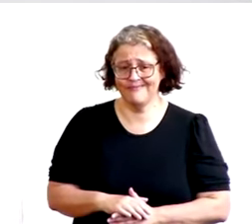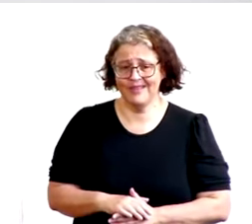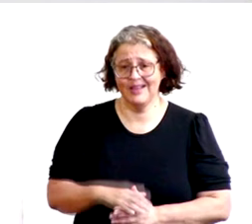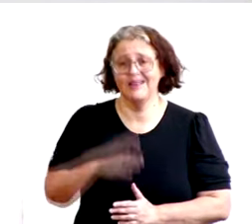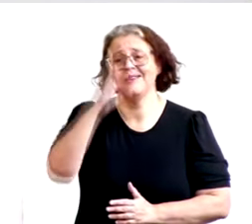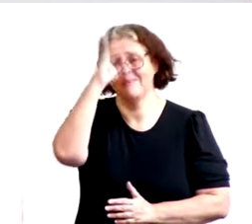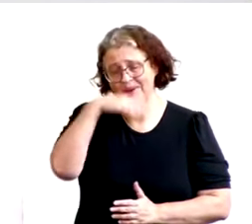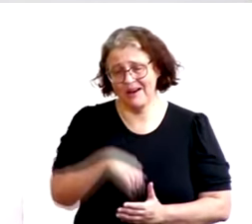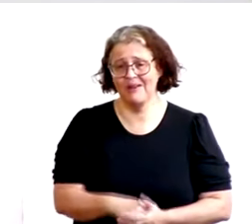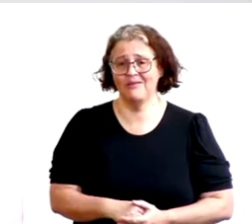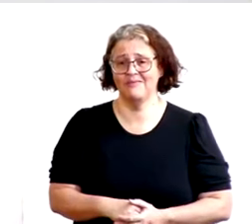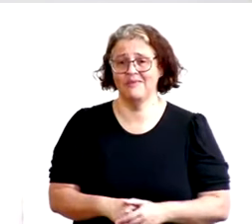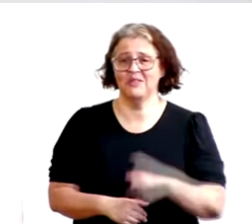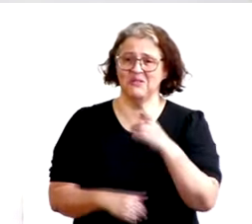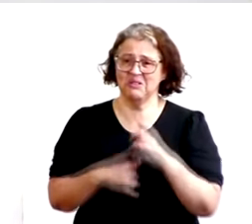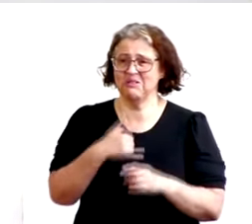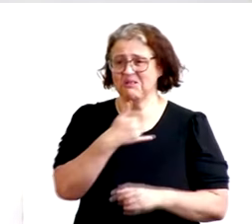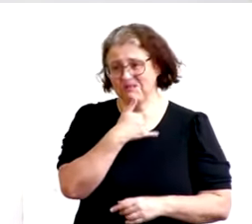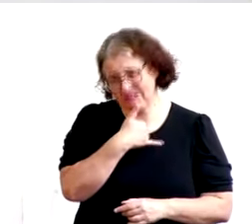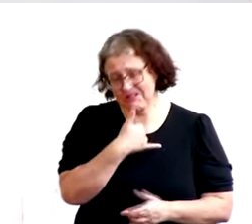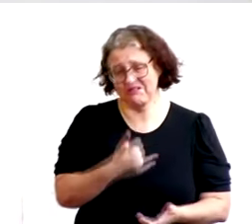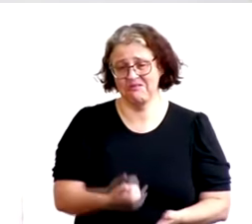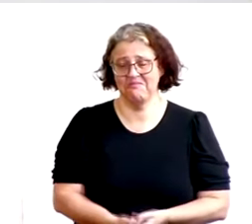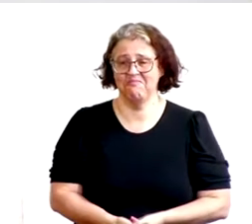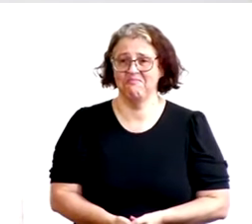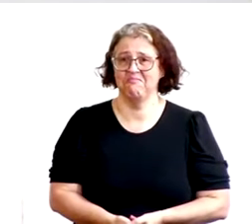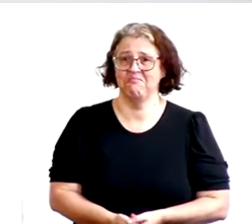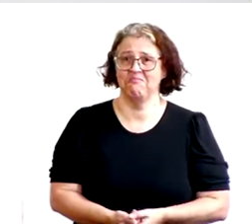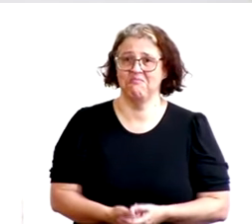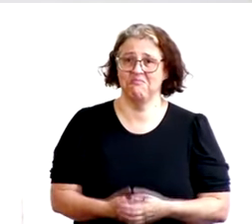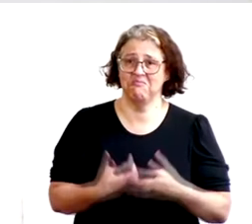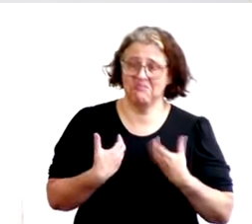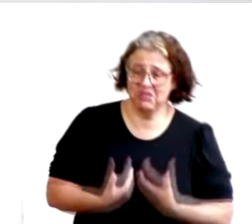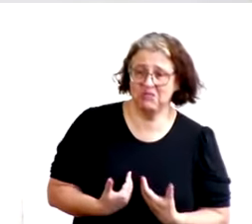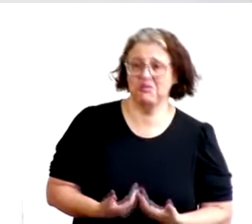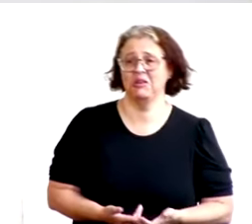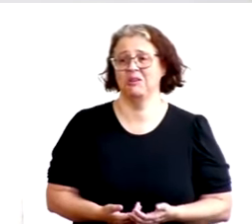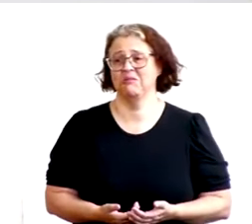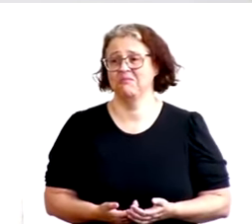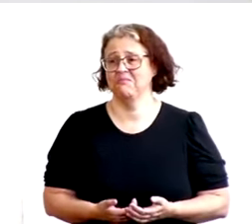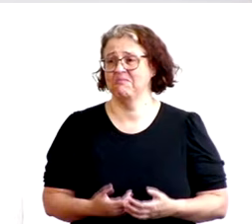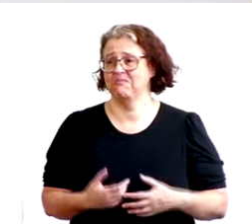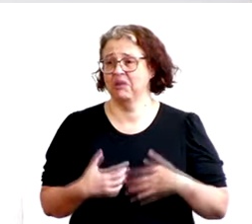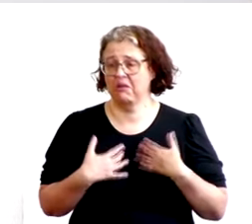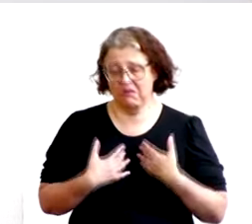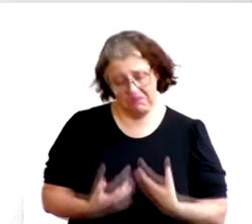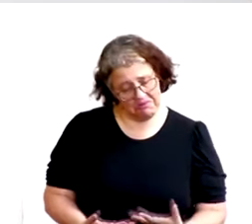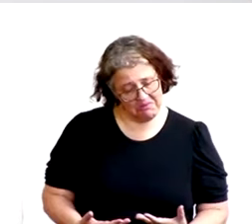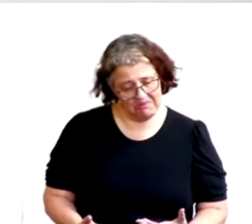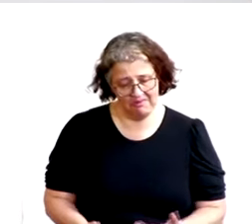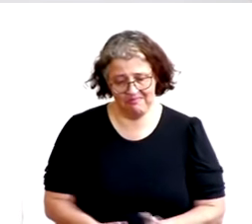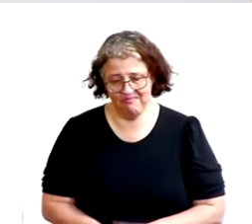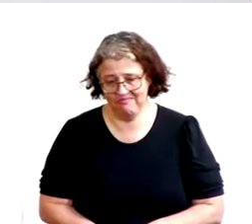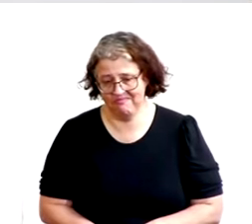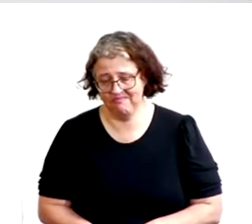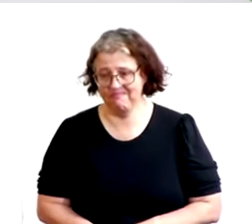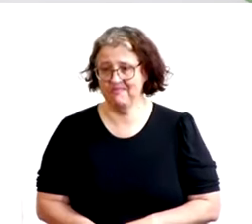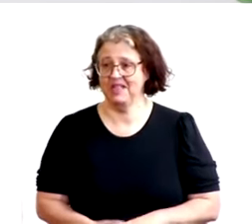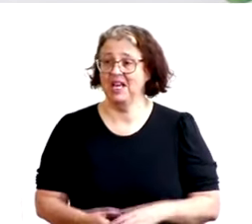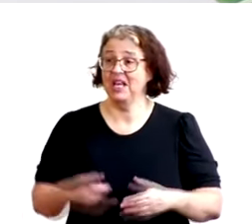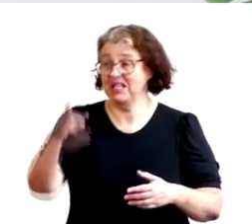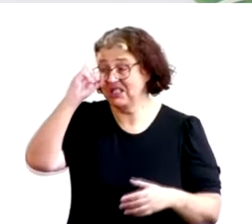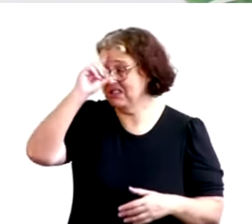que você está triste que você está desanimado ou desanimada aquele dia que você